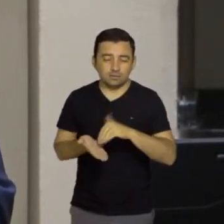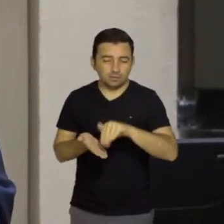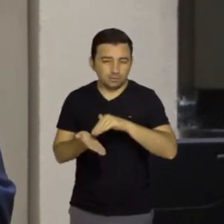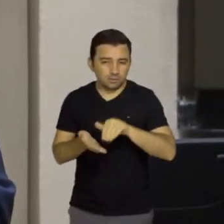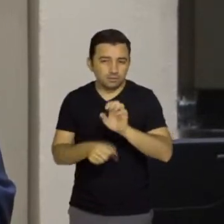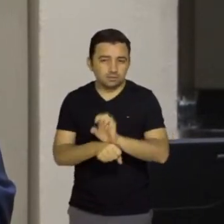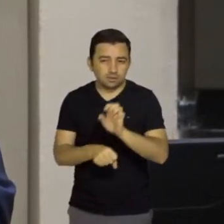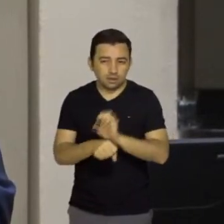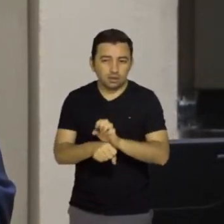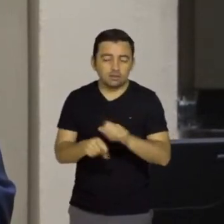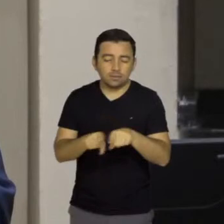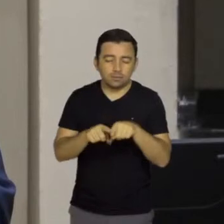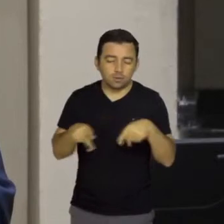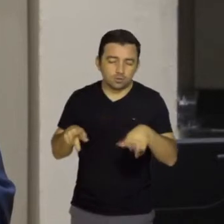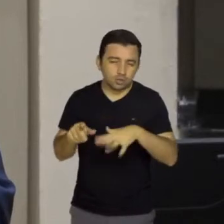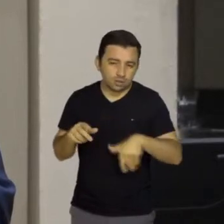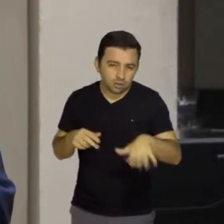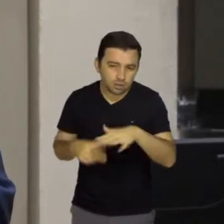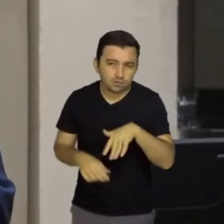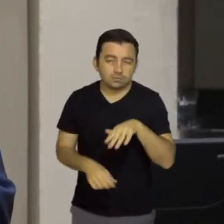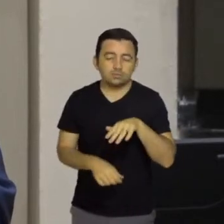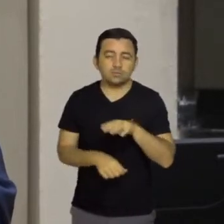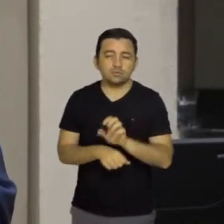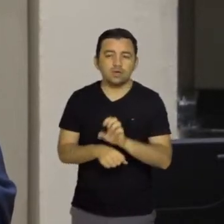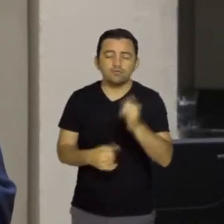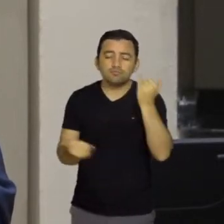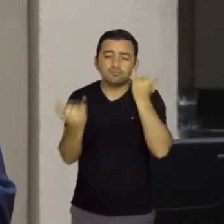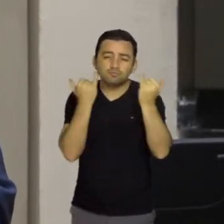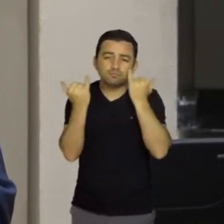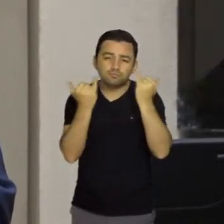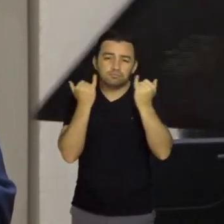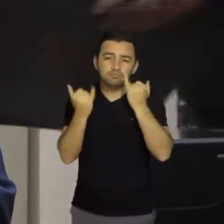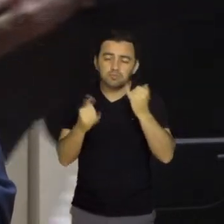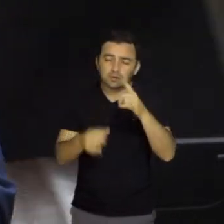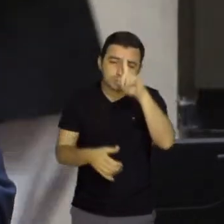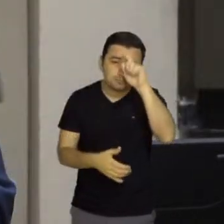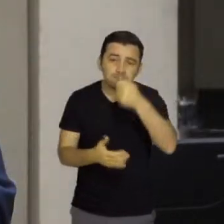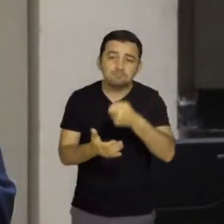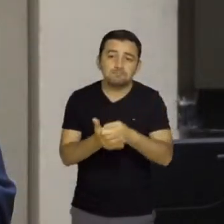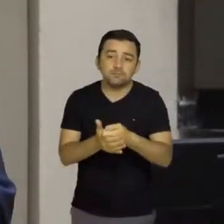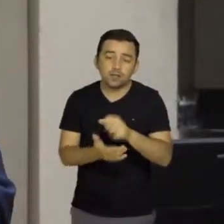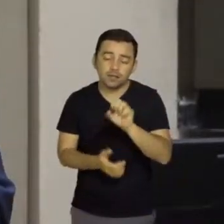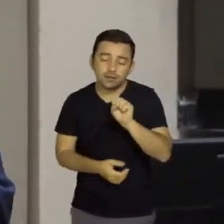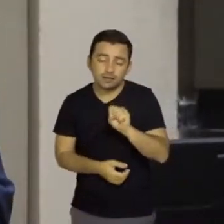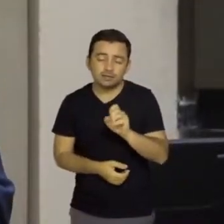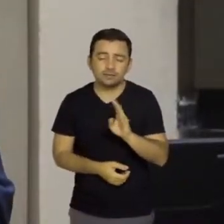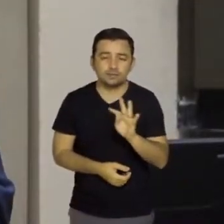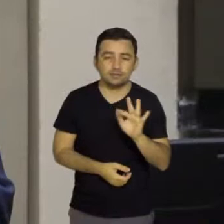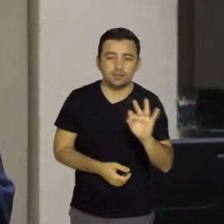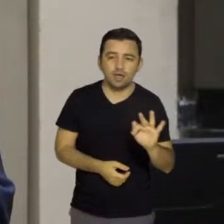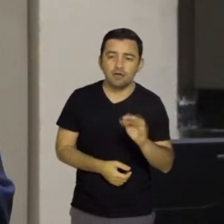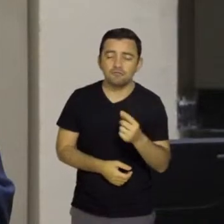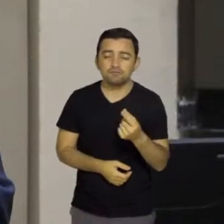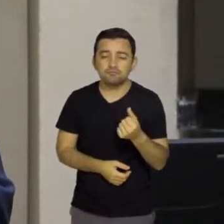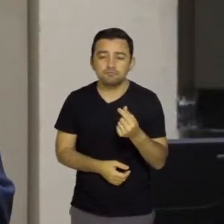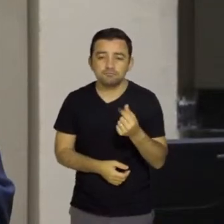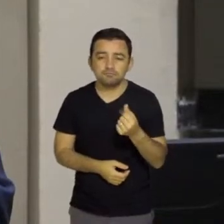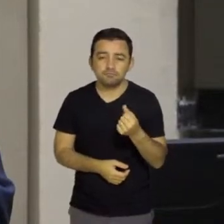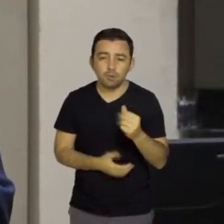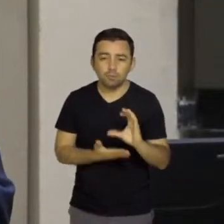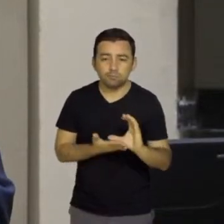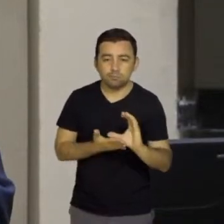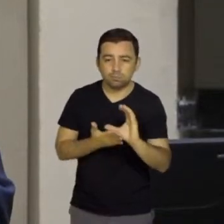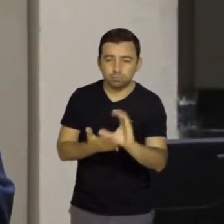e ao Procurador-Geral do Estado informações acerca da decisão do Supremo Tribunal Federal sobre os recursos repassados